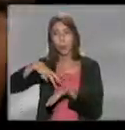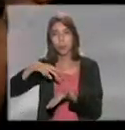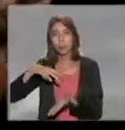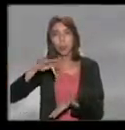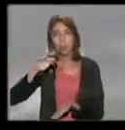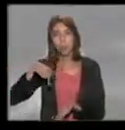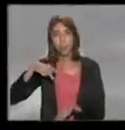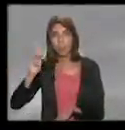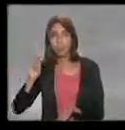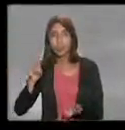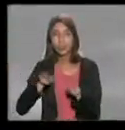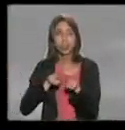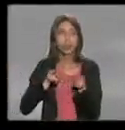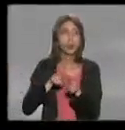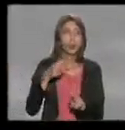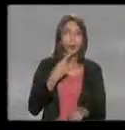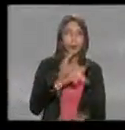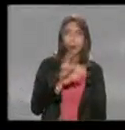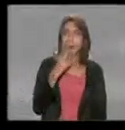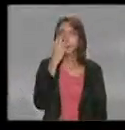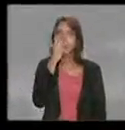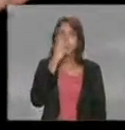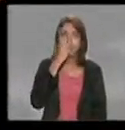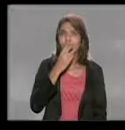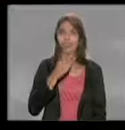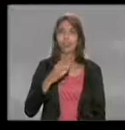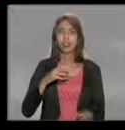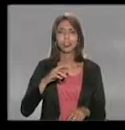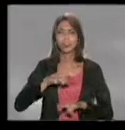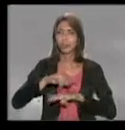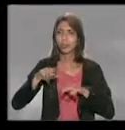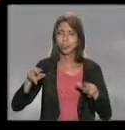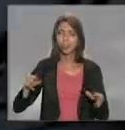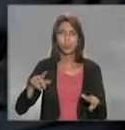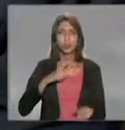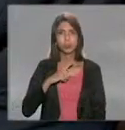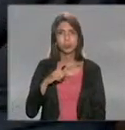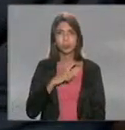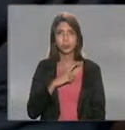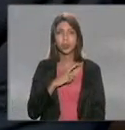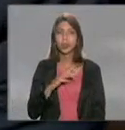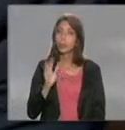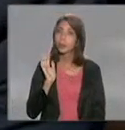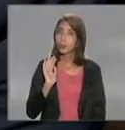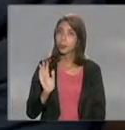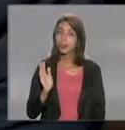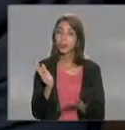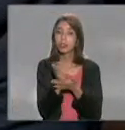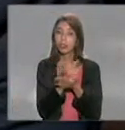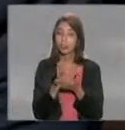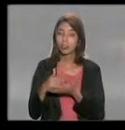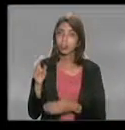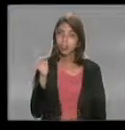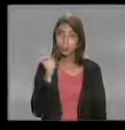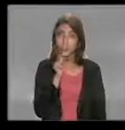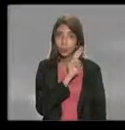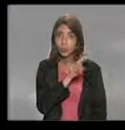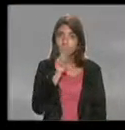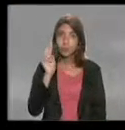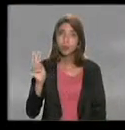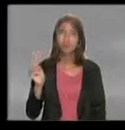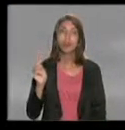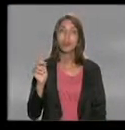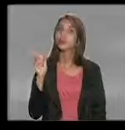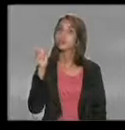lundus, o jongo, a construção do samba e as variantes que vão adiante. Já com a arte visuais, isso se tornou